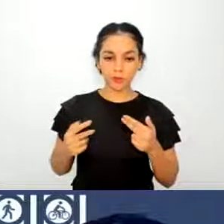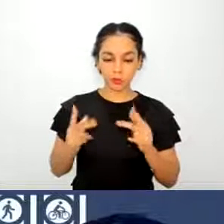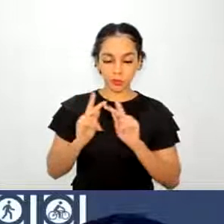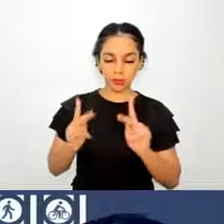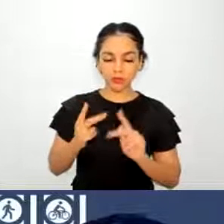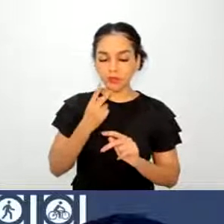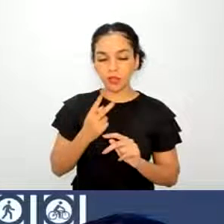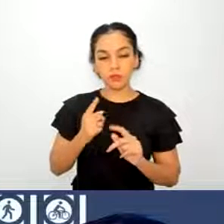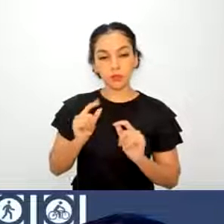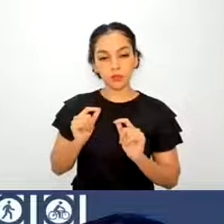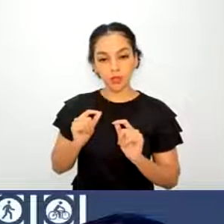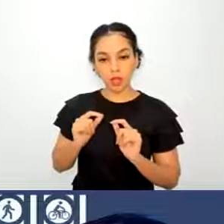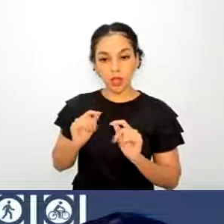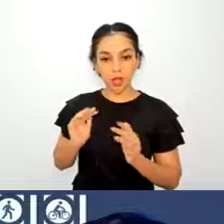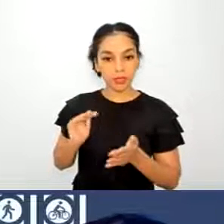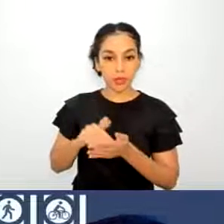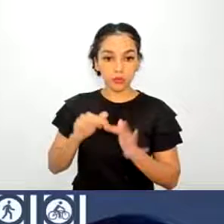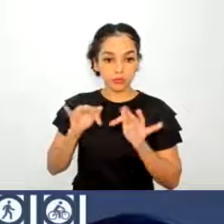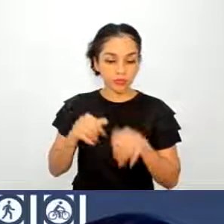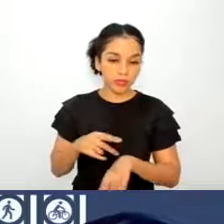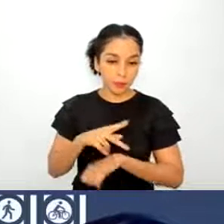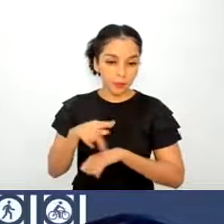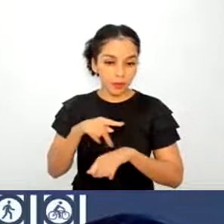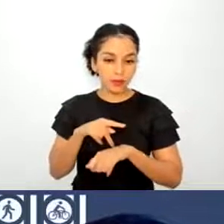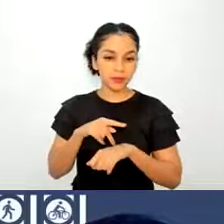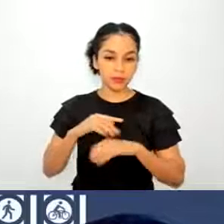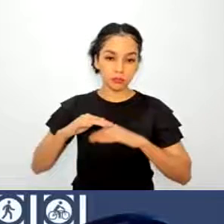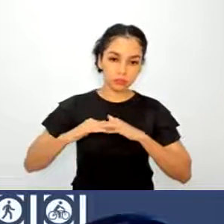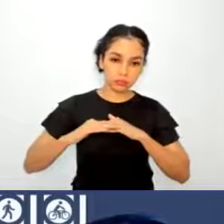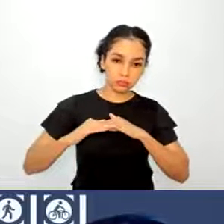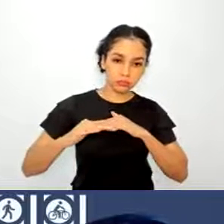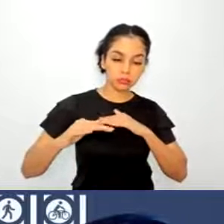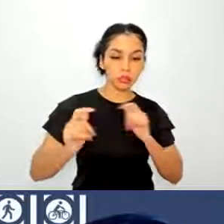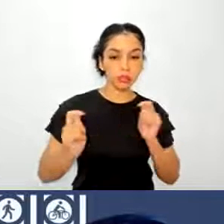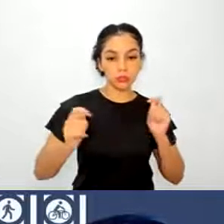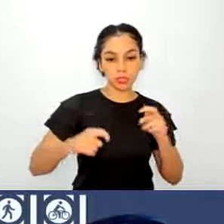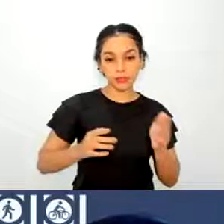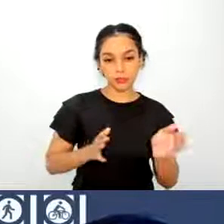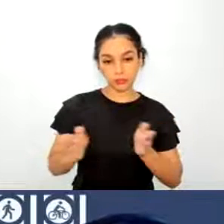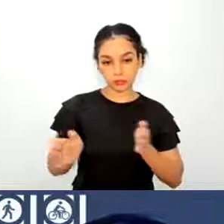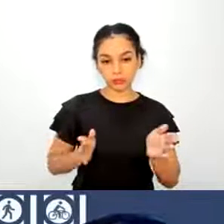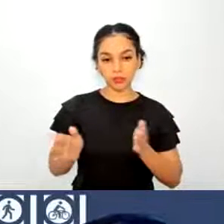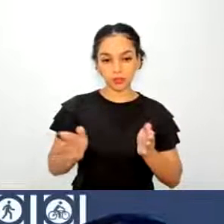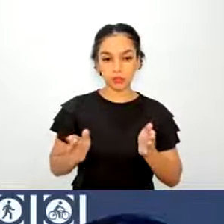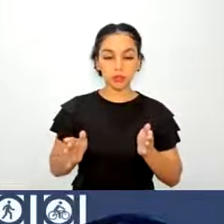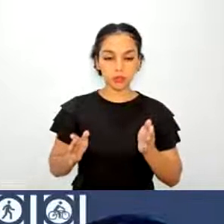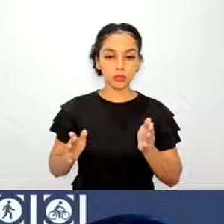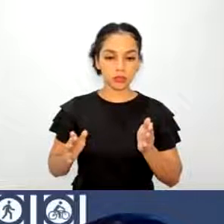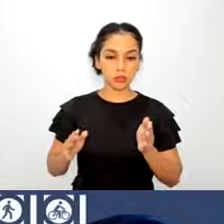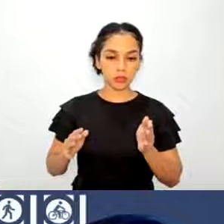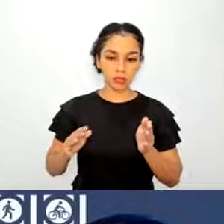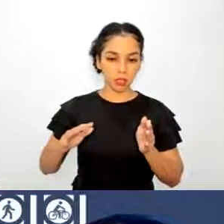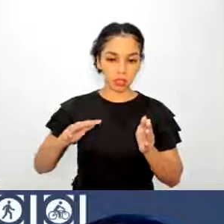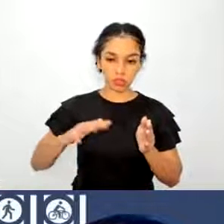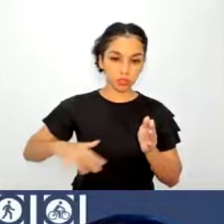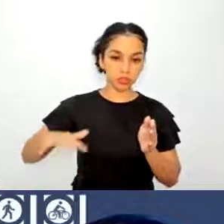de penetração até o final da praça, que fosse pavimentado, para garantir a acessibilidade mais universal, mas